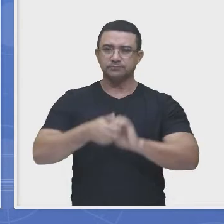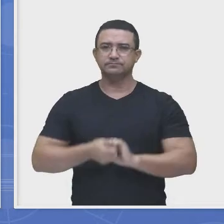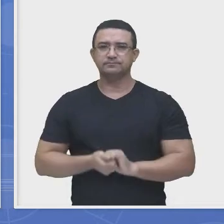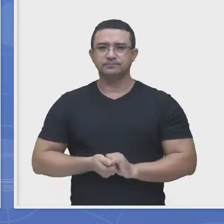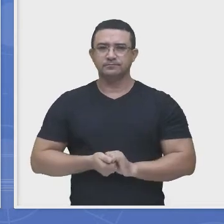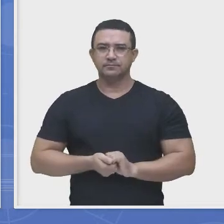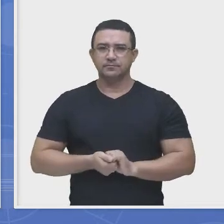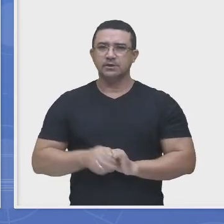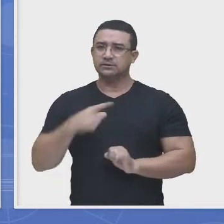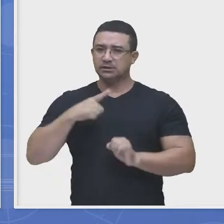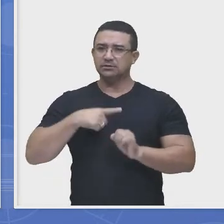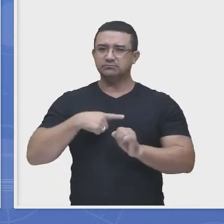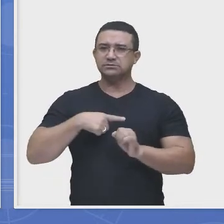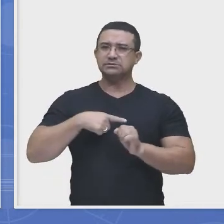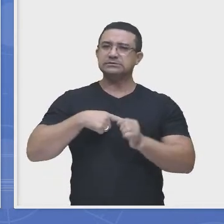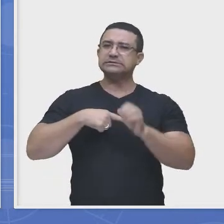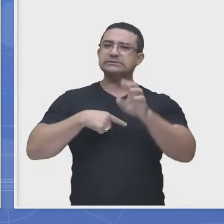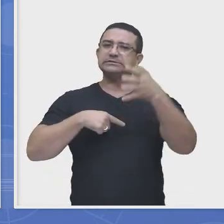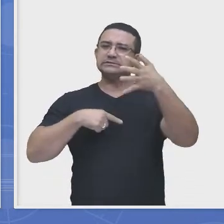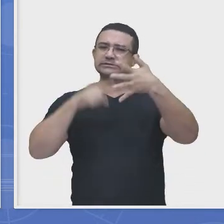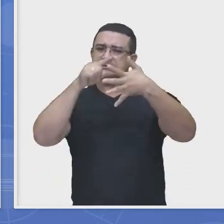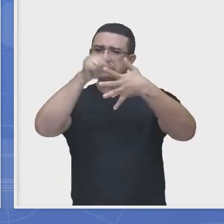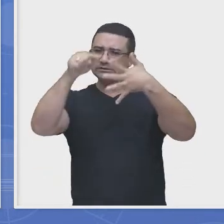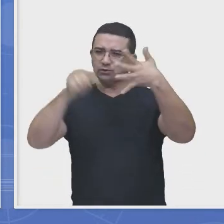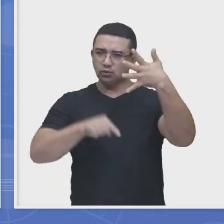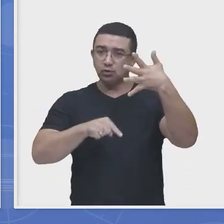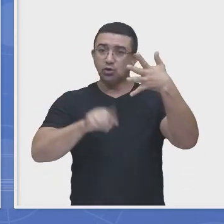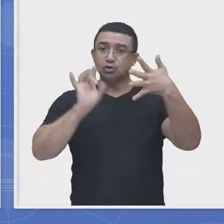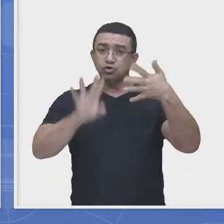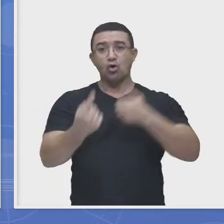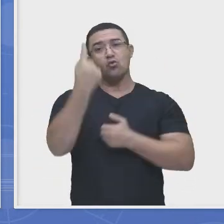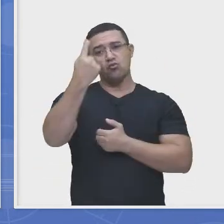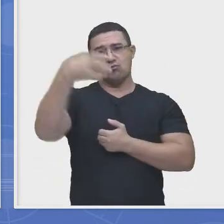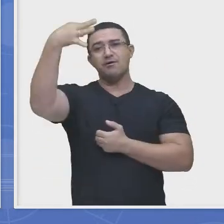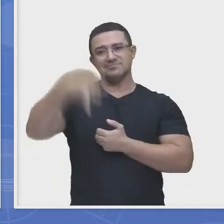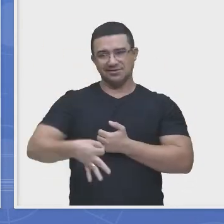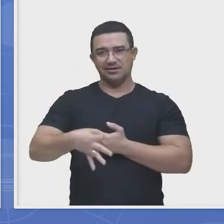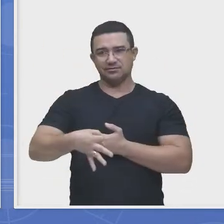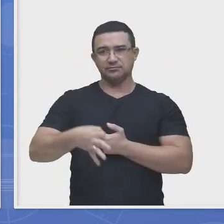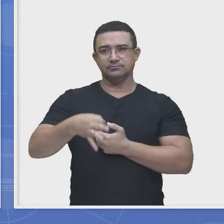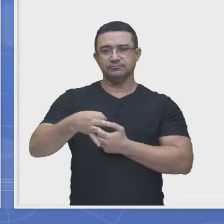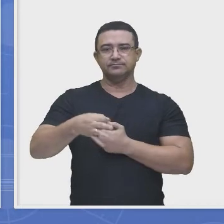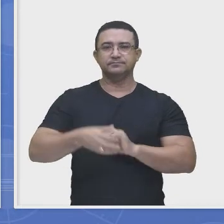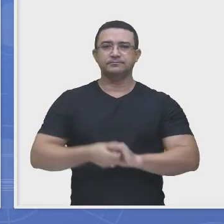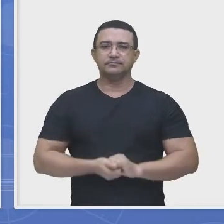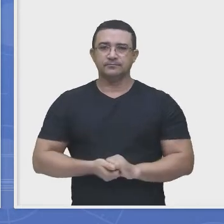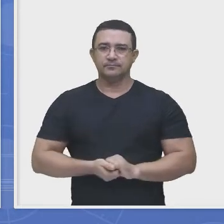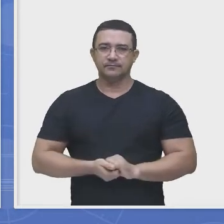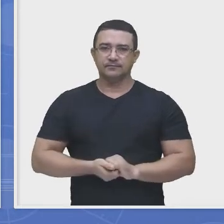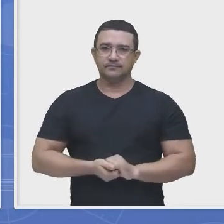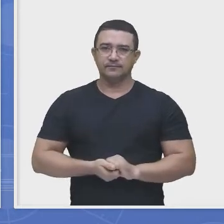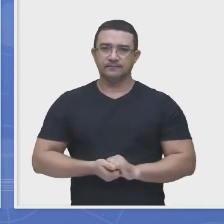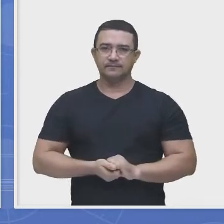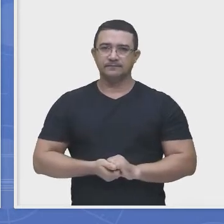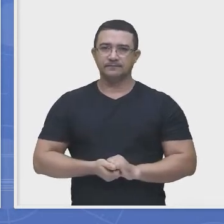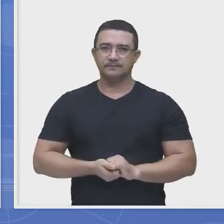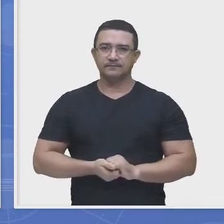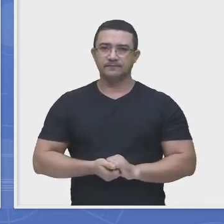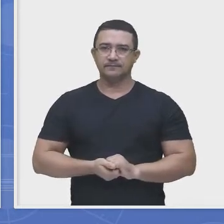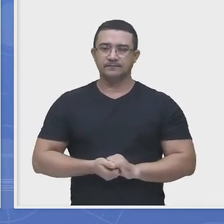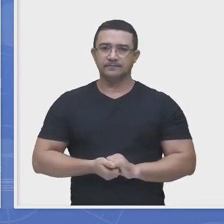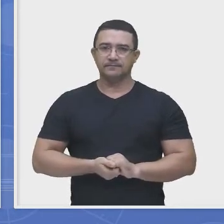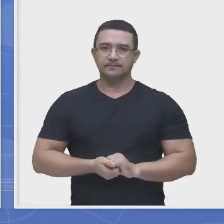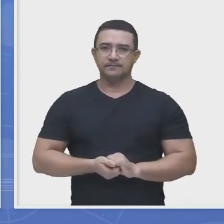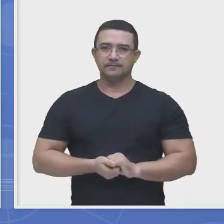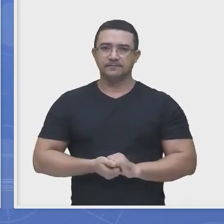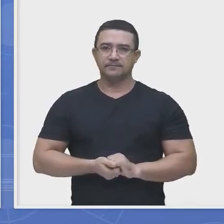possuir 5 alternativas, apenas uma é a correta, certo? Tem mais uma questão aí para